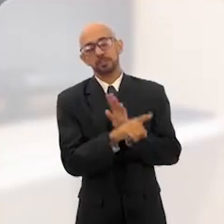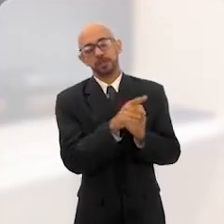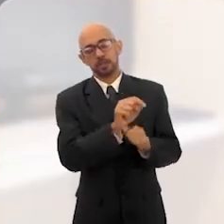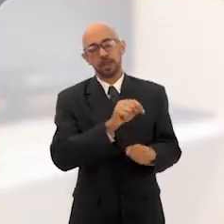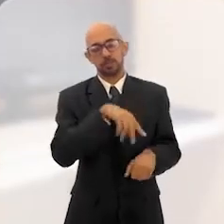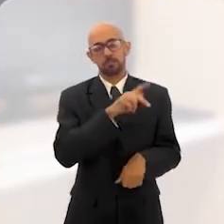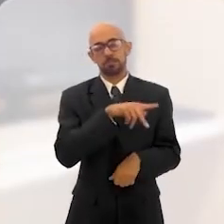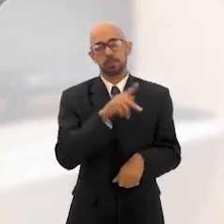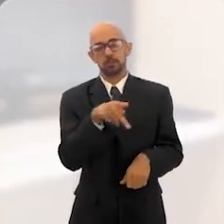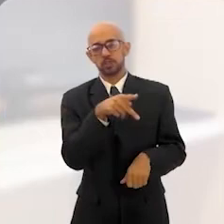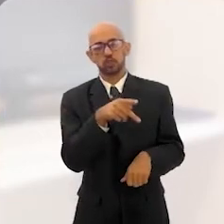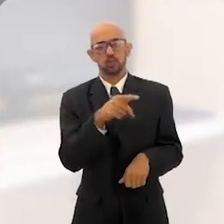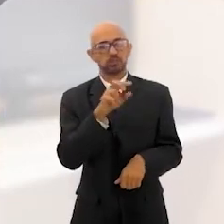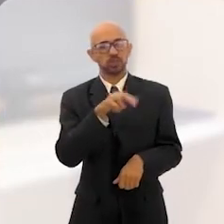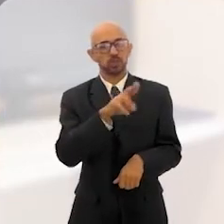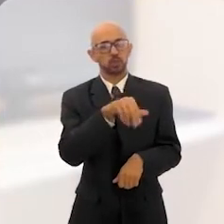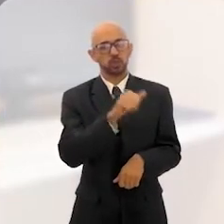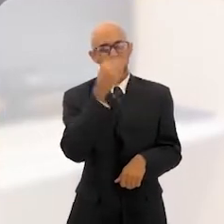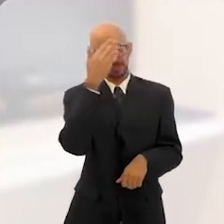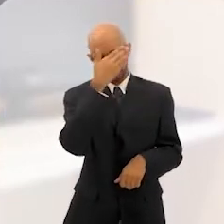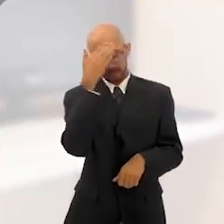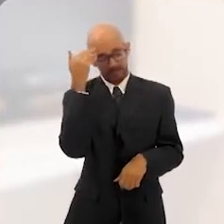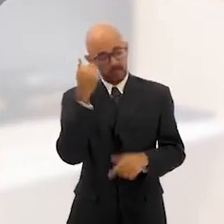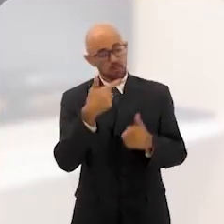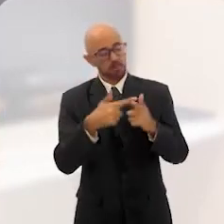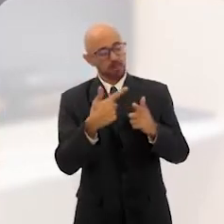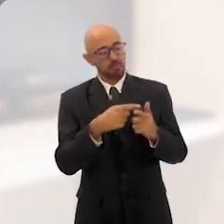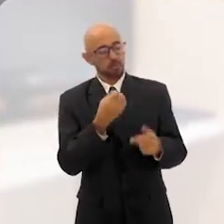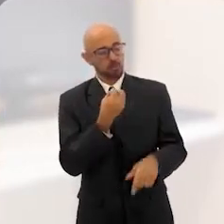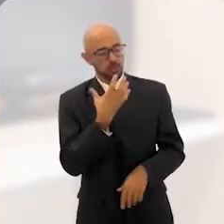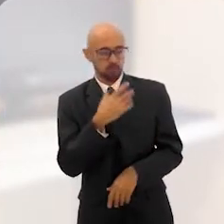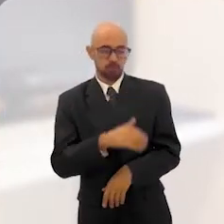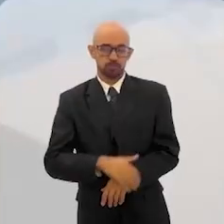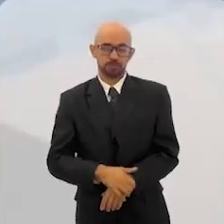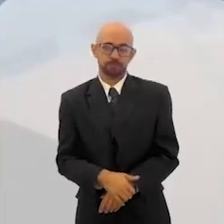professor inesquecível por ser bom.